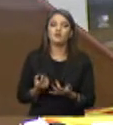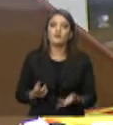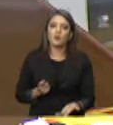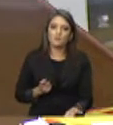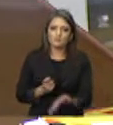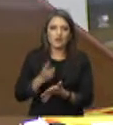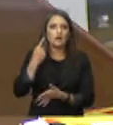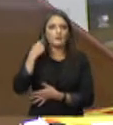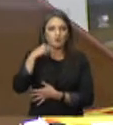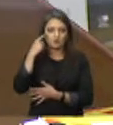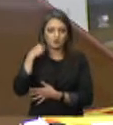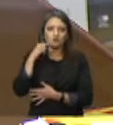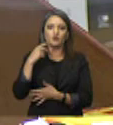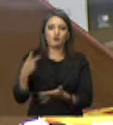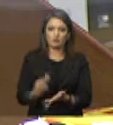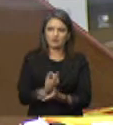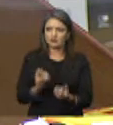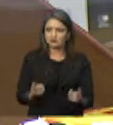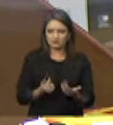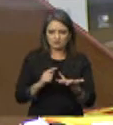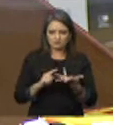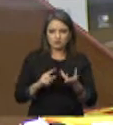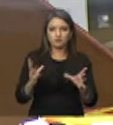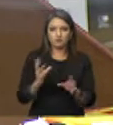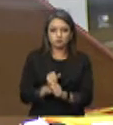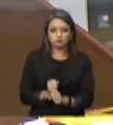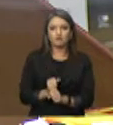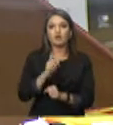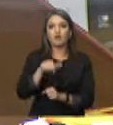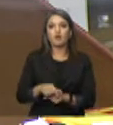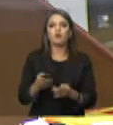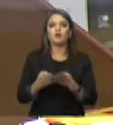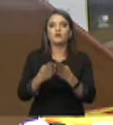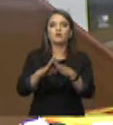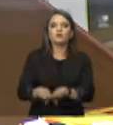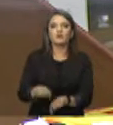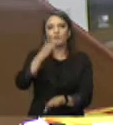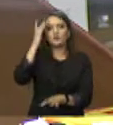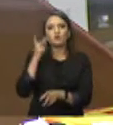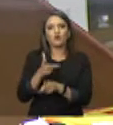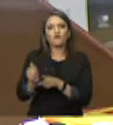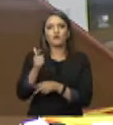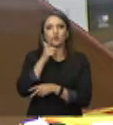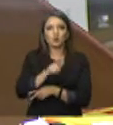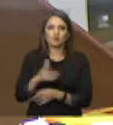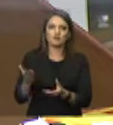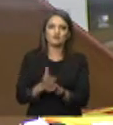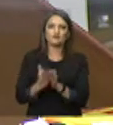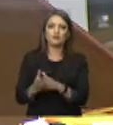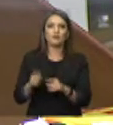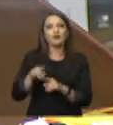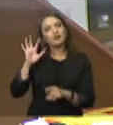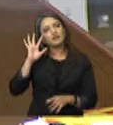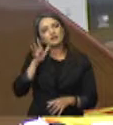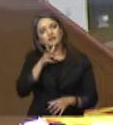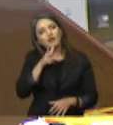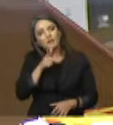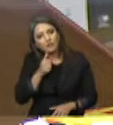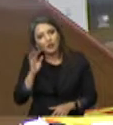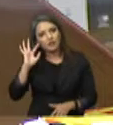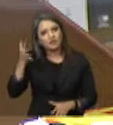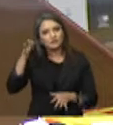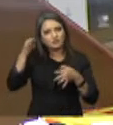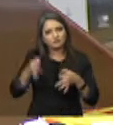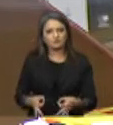de custas e honorários advocatícios tudo isso vem em forma de reparação indireta para o vencedor da demanda e agora na definição do veredito final